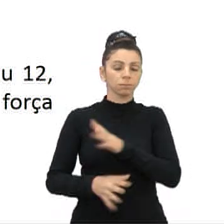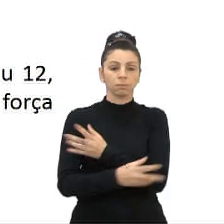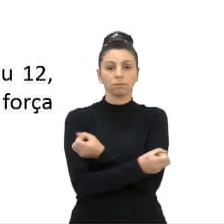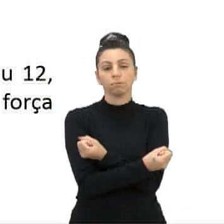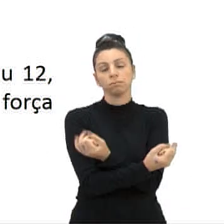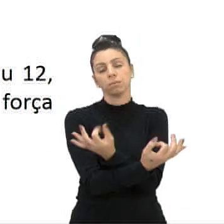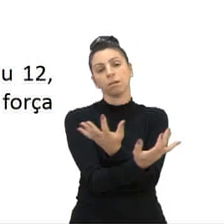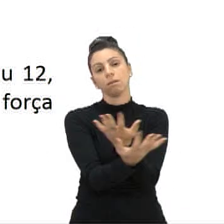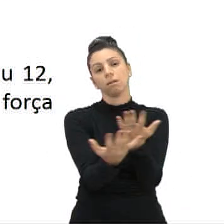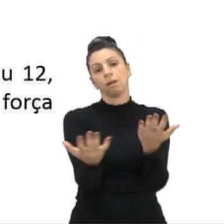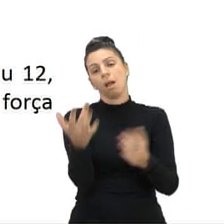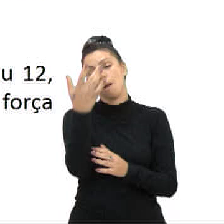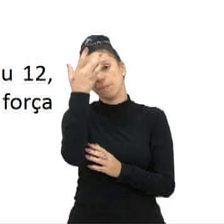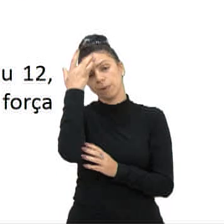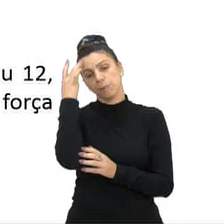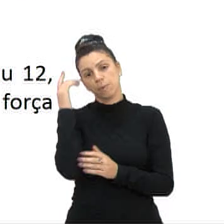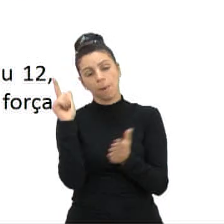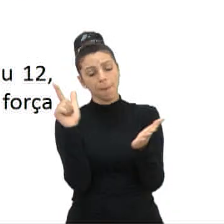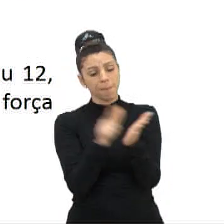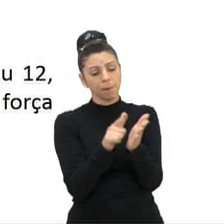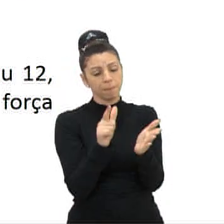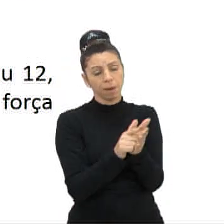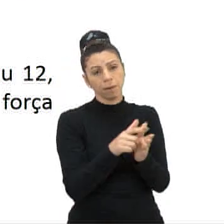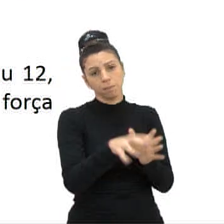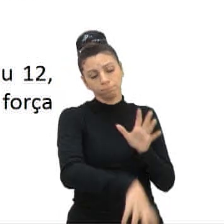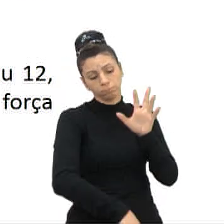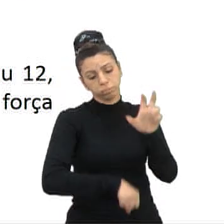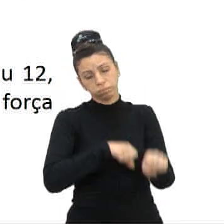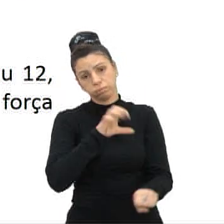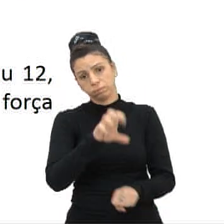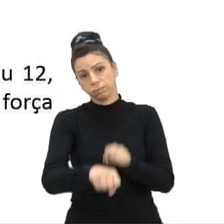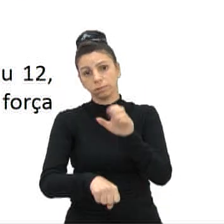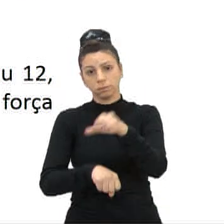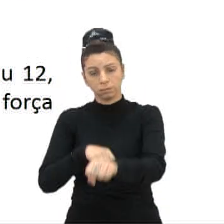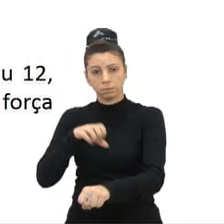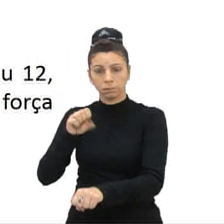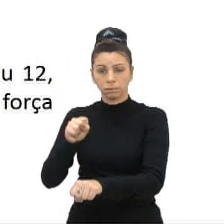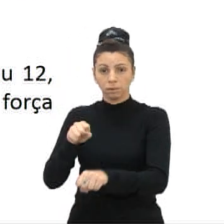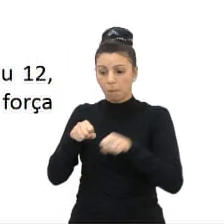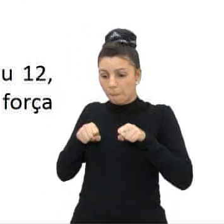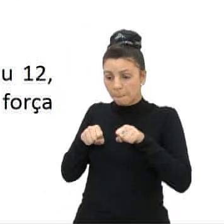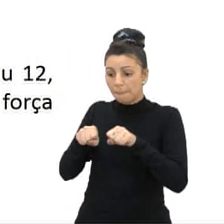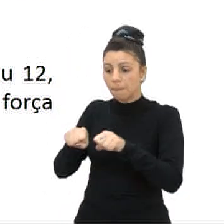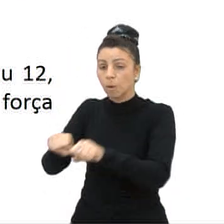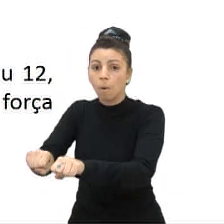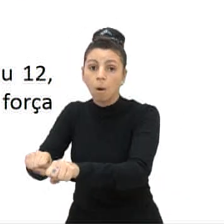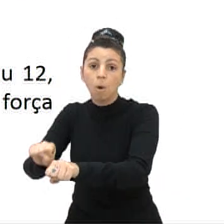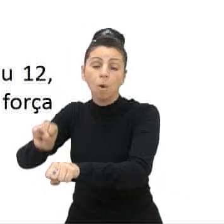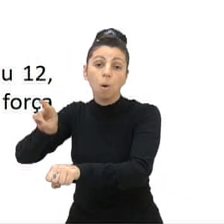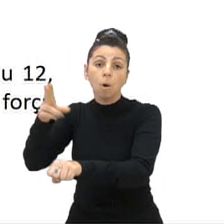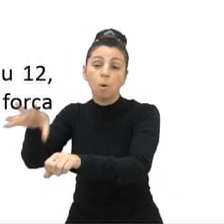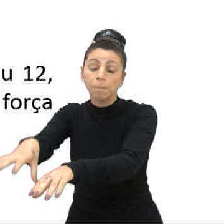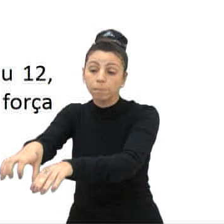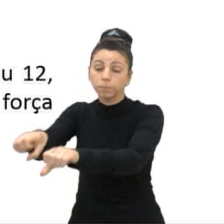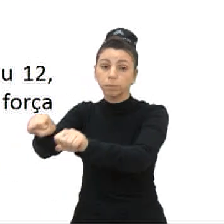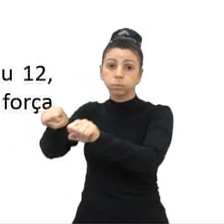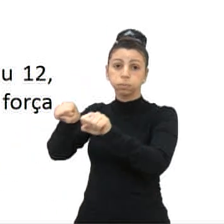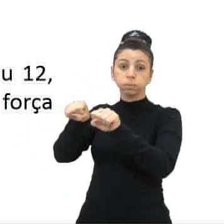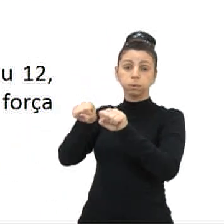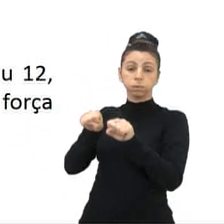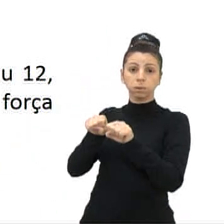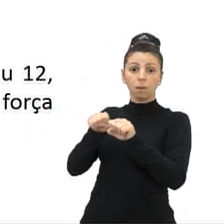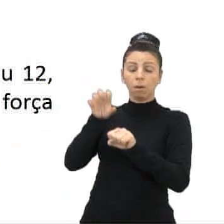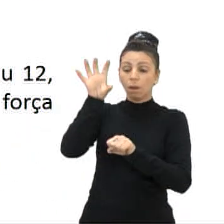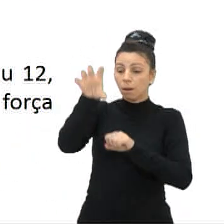os catadores de papel nessa megalópole. Puxam ou empurram carroças e catam objetos no lixo ou